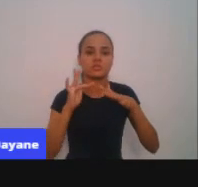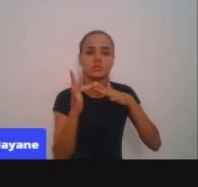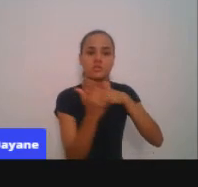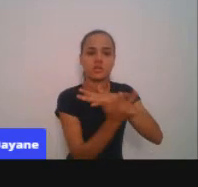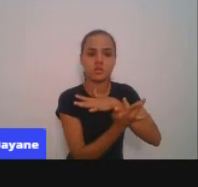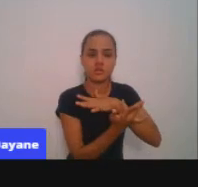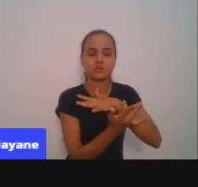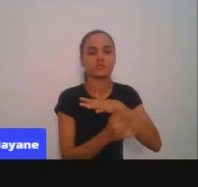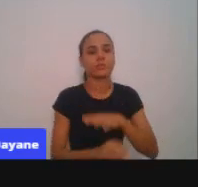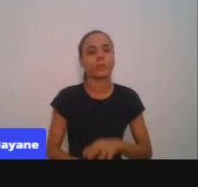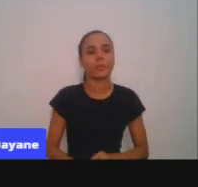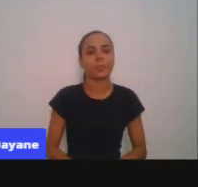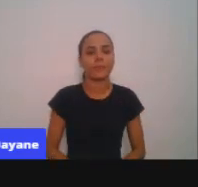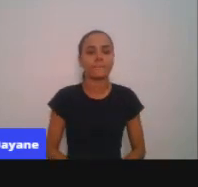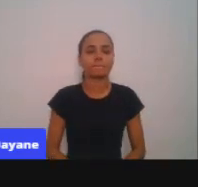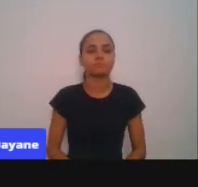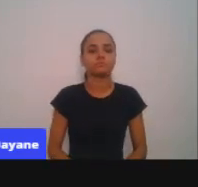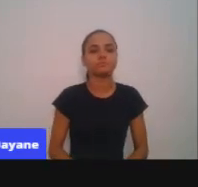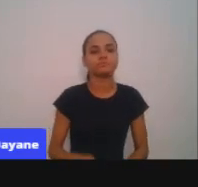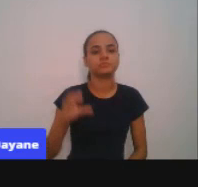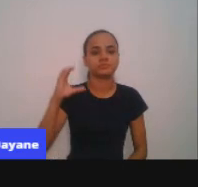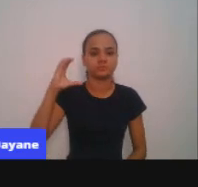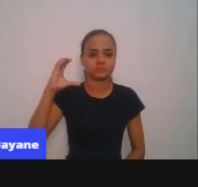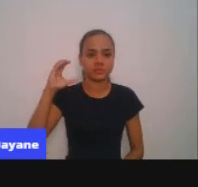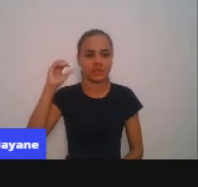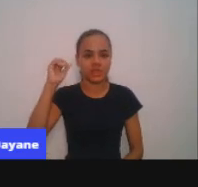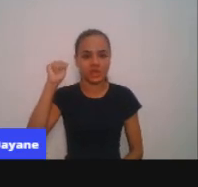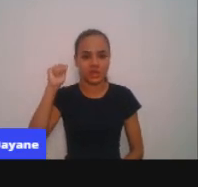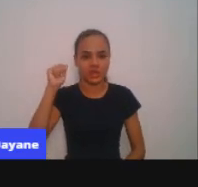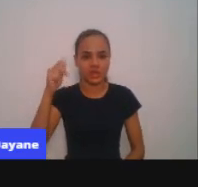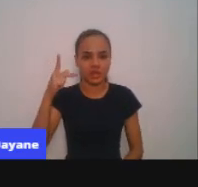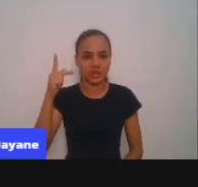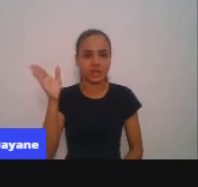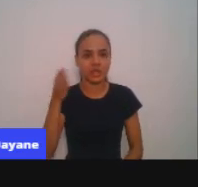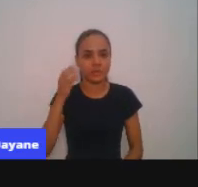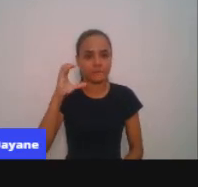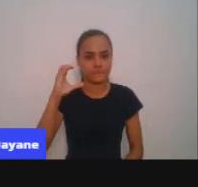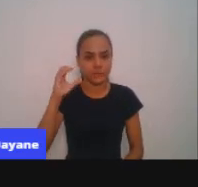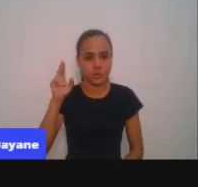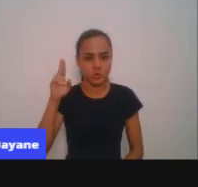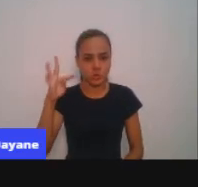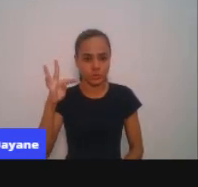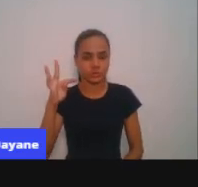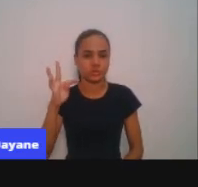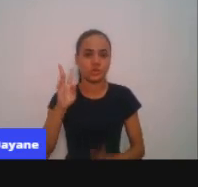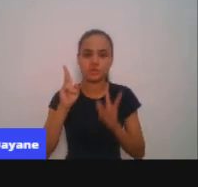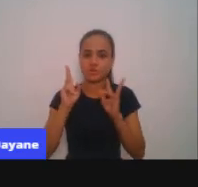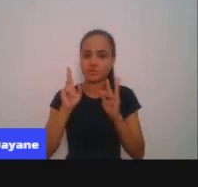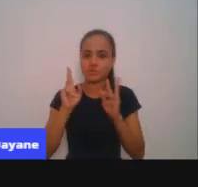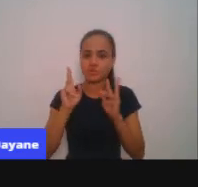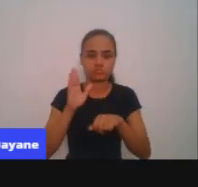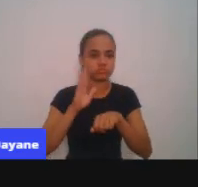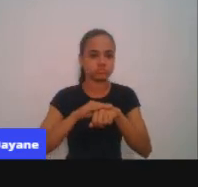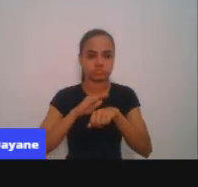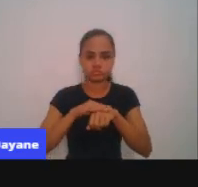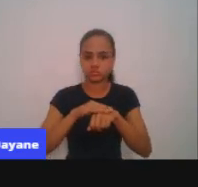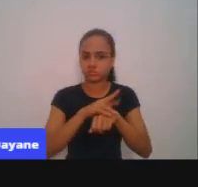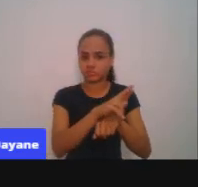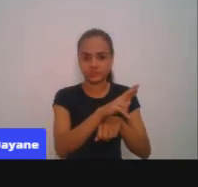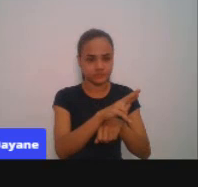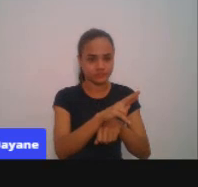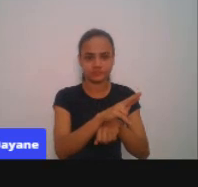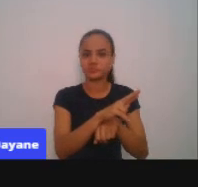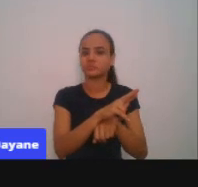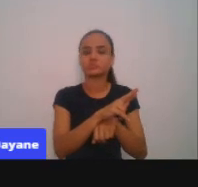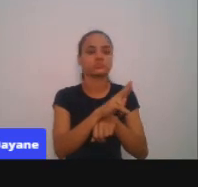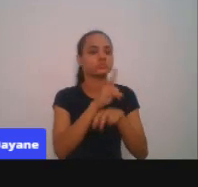O CapCut também faz as mesmas funções. Aí vai do professor fazer o quê? E esse é da mesma